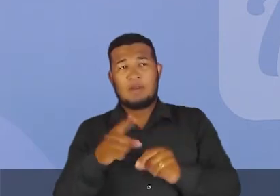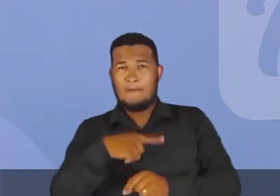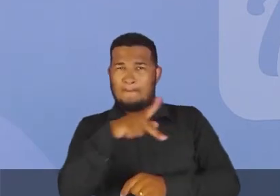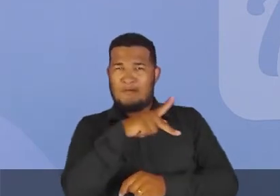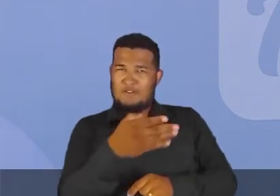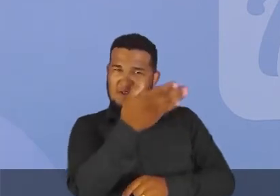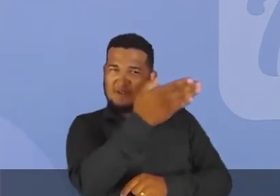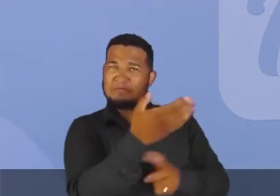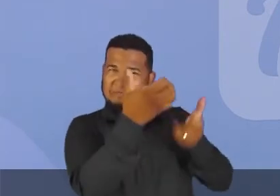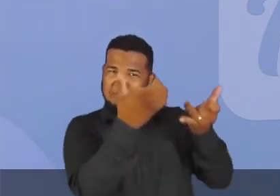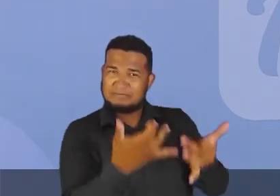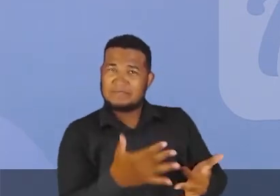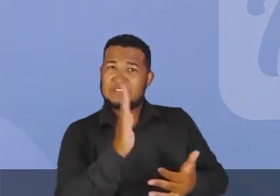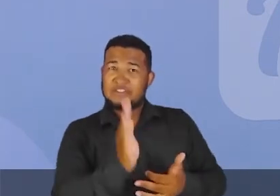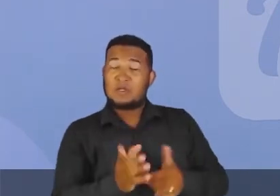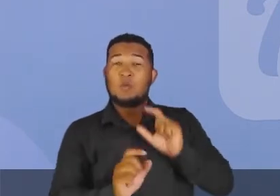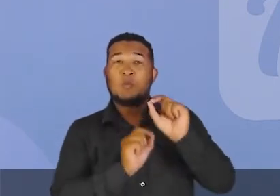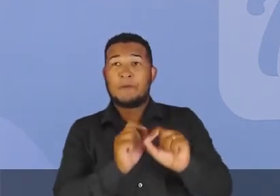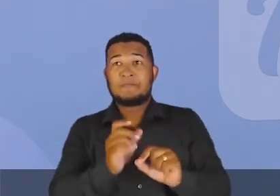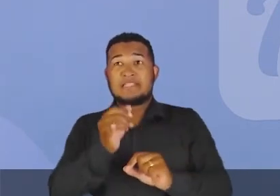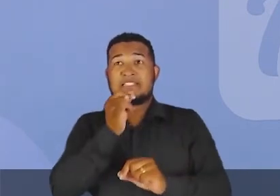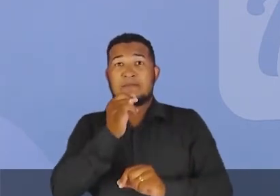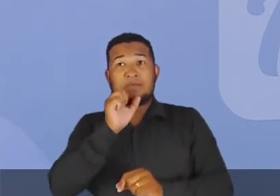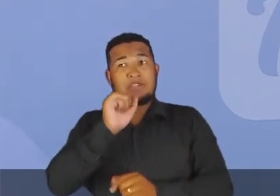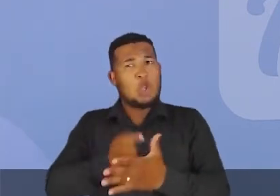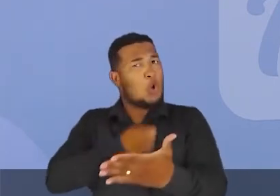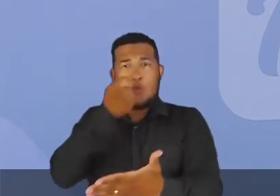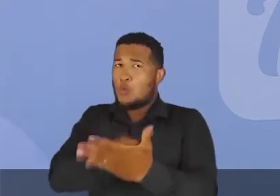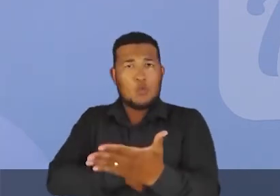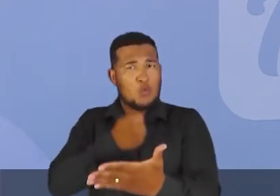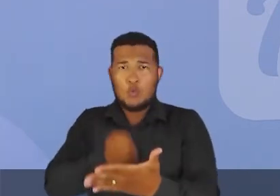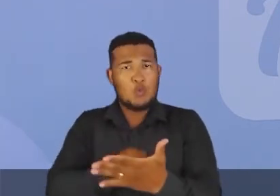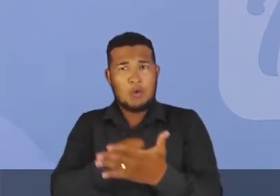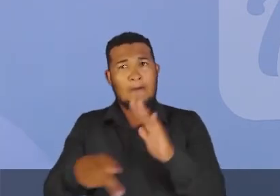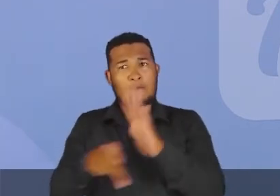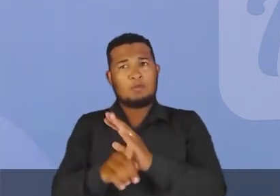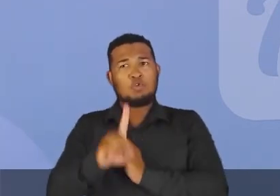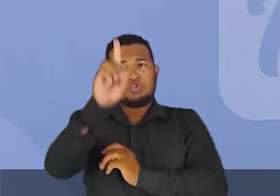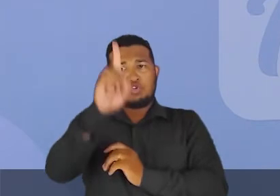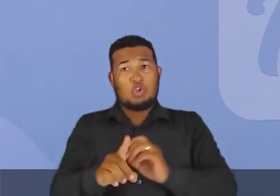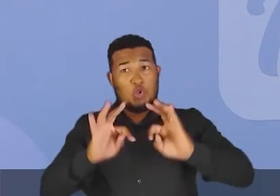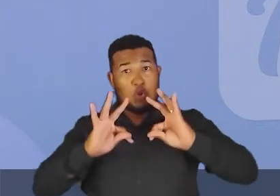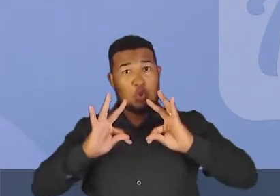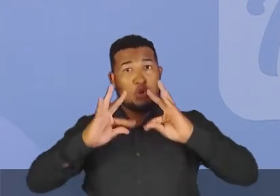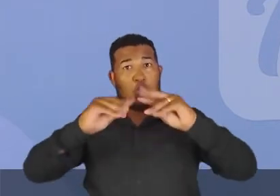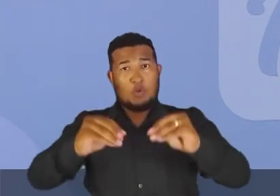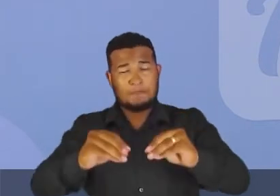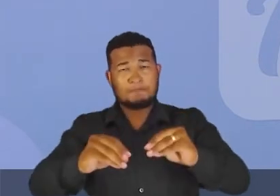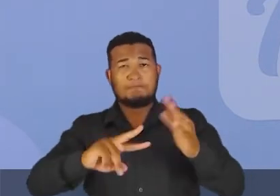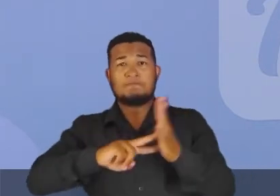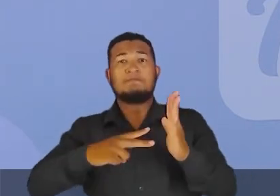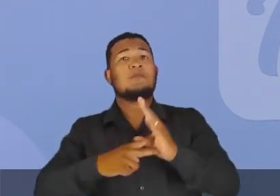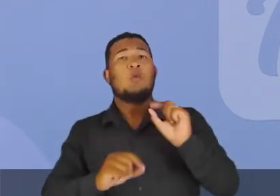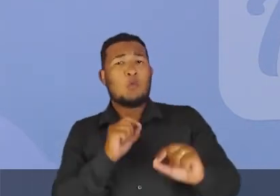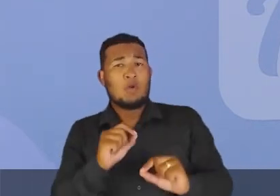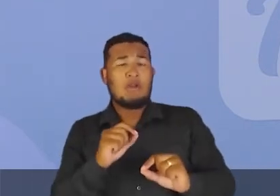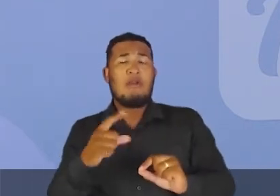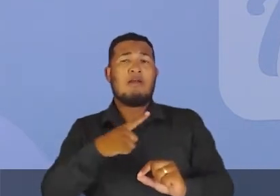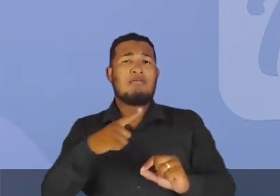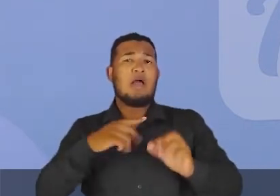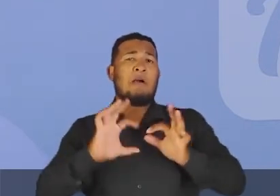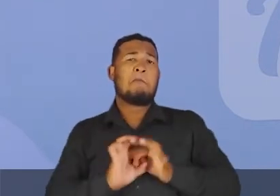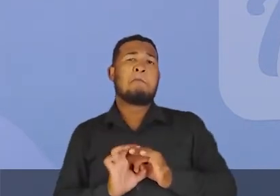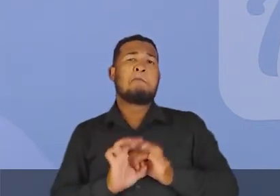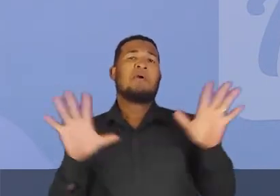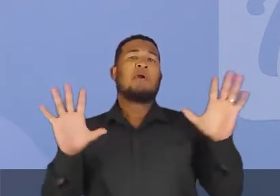Bruno falou, se a gente não luta pelos direitos de todas as pessoas, a gente está abrindo